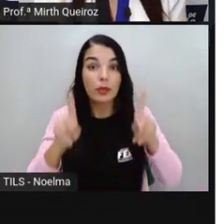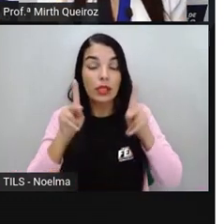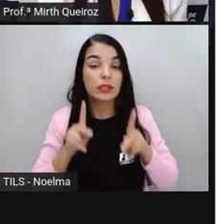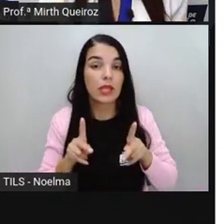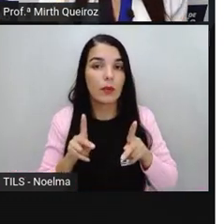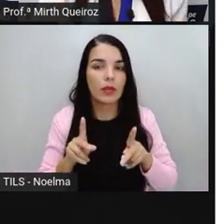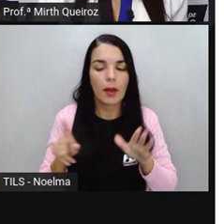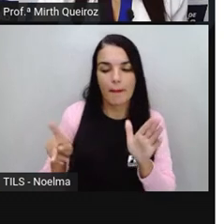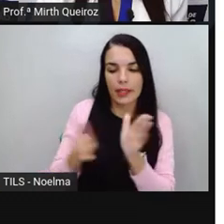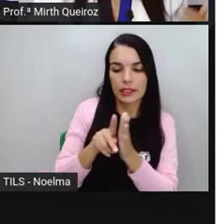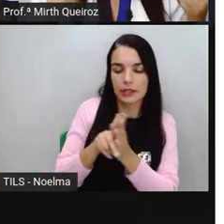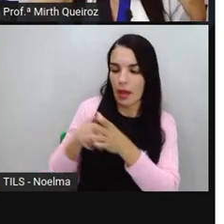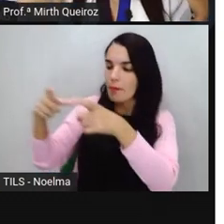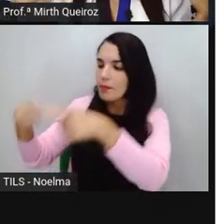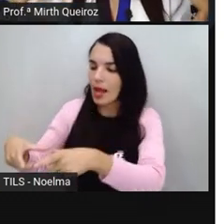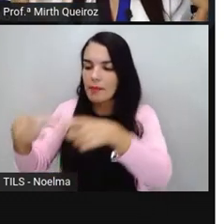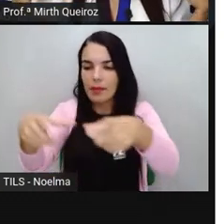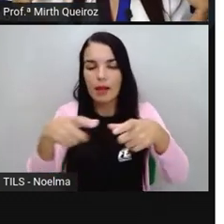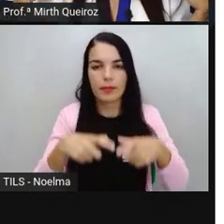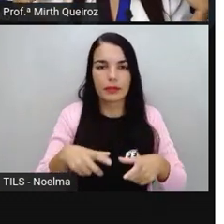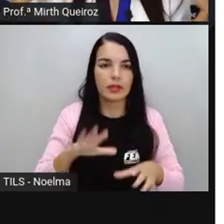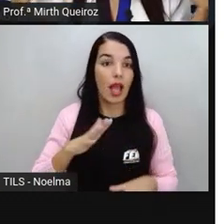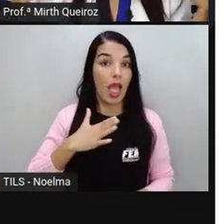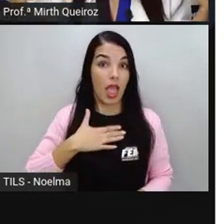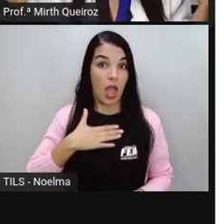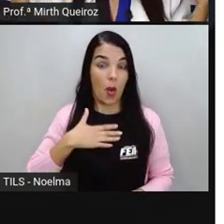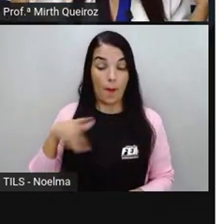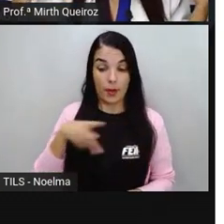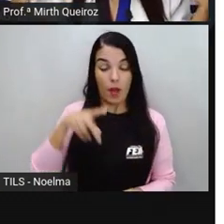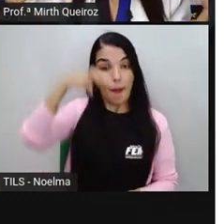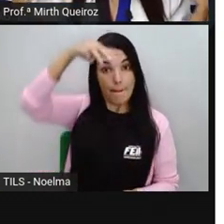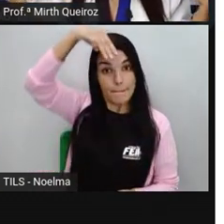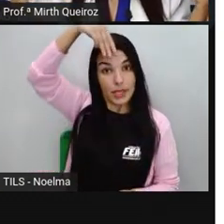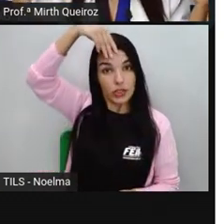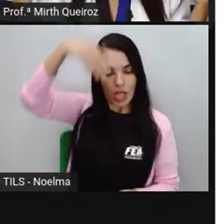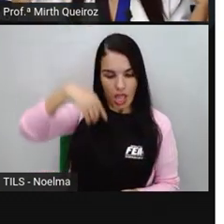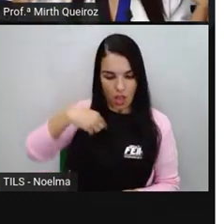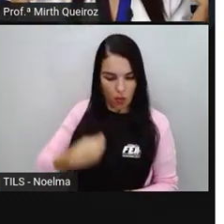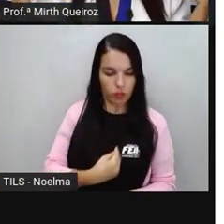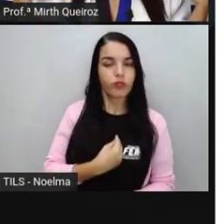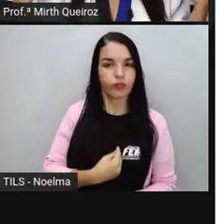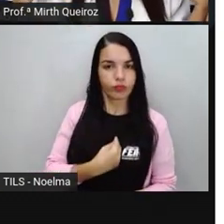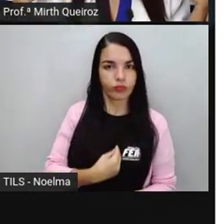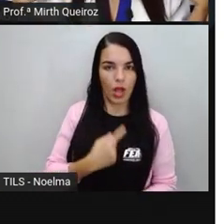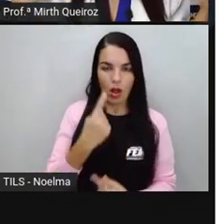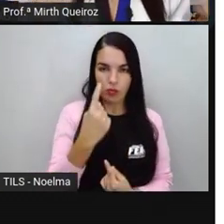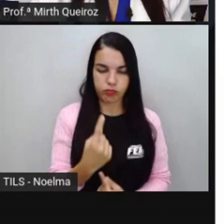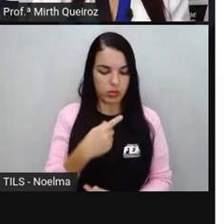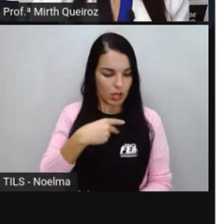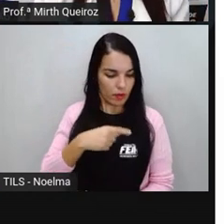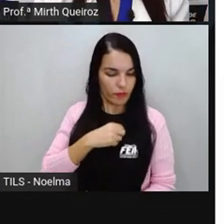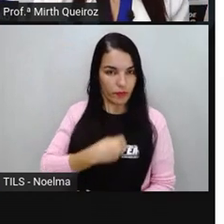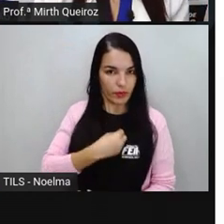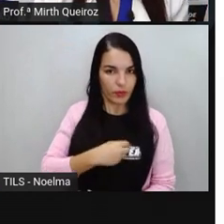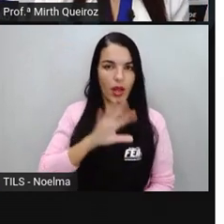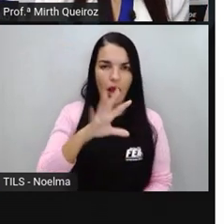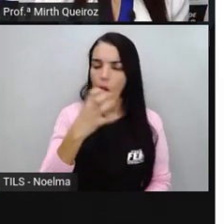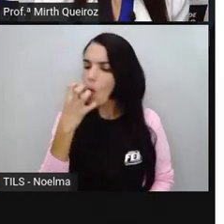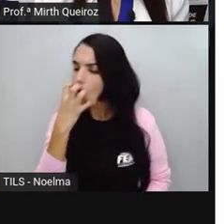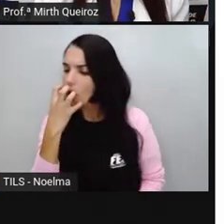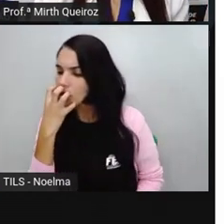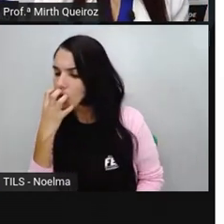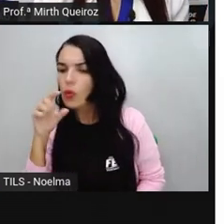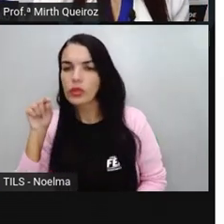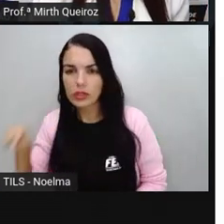O ser em si, que seria, por exemplo, eu, Mirth, eu sou um organismo. Mirth é um organismo. Um cachorro é